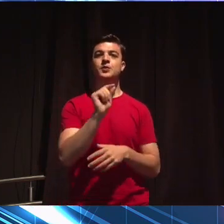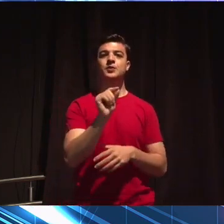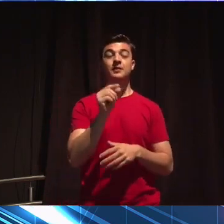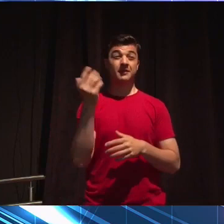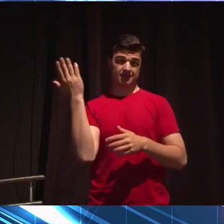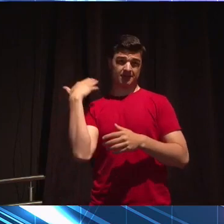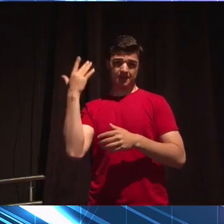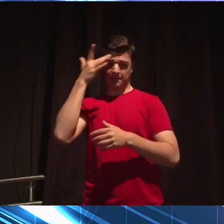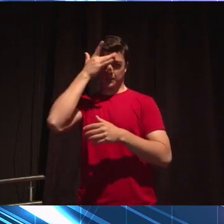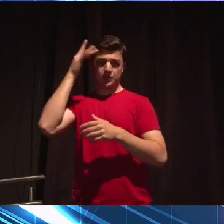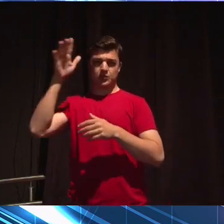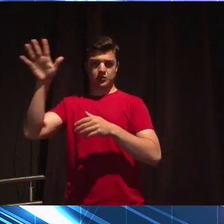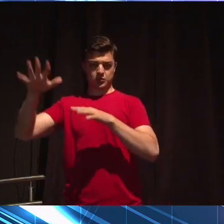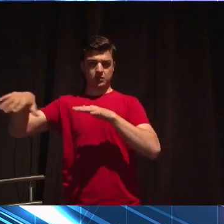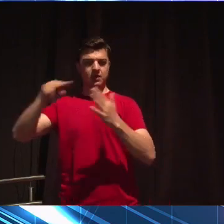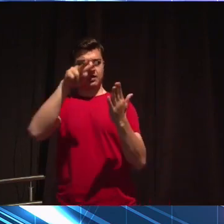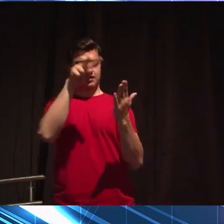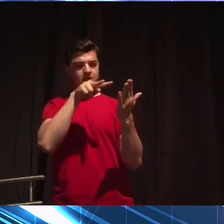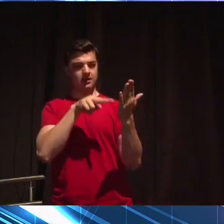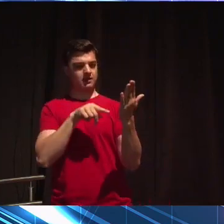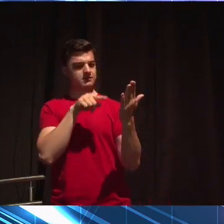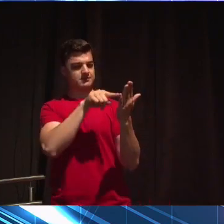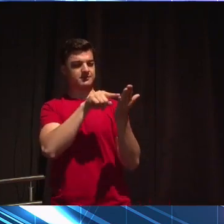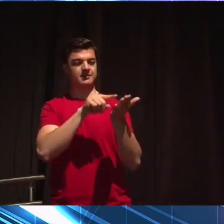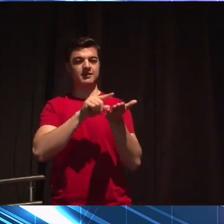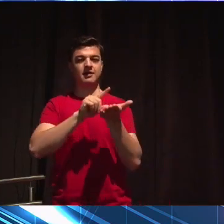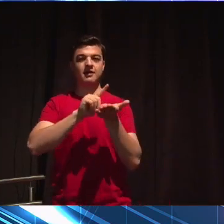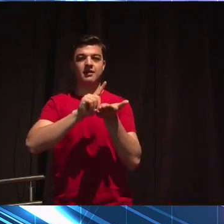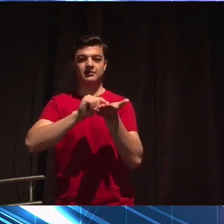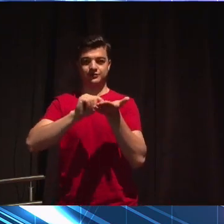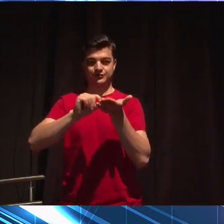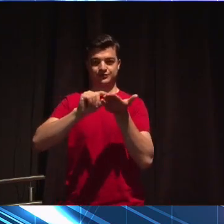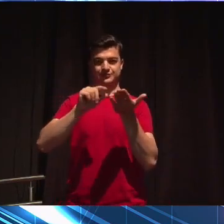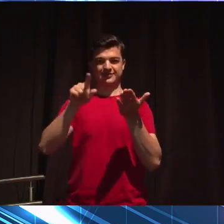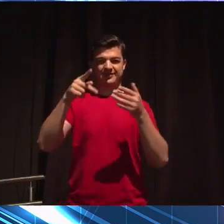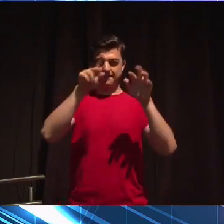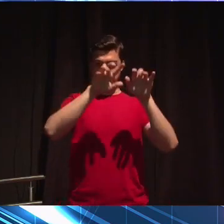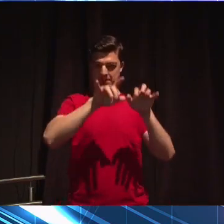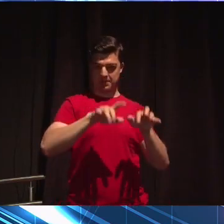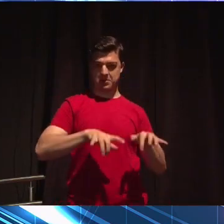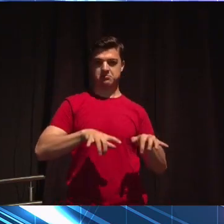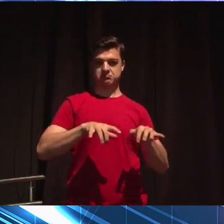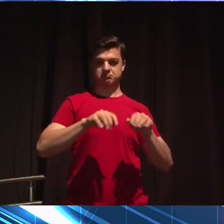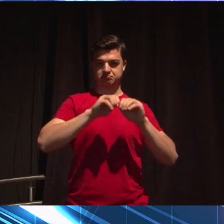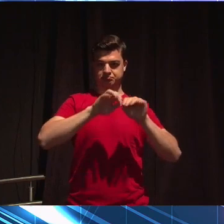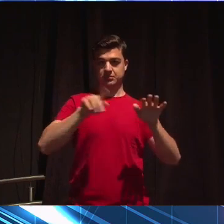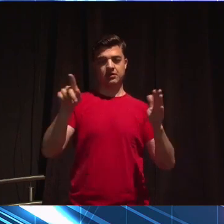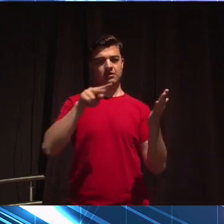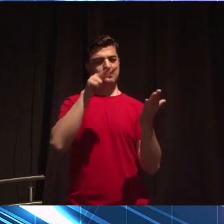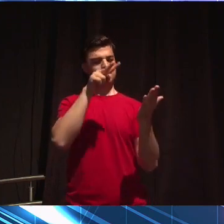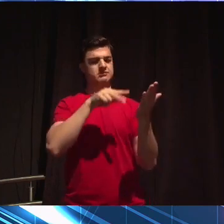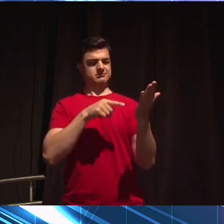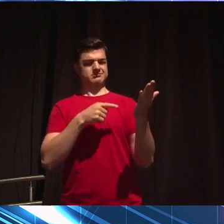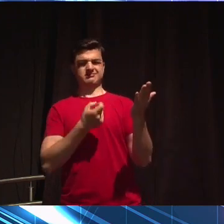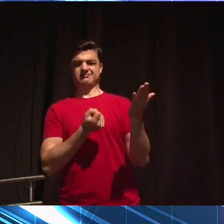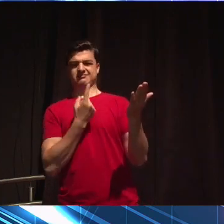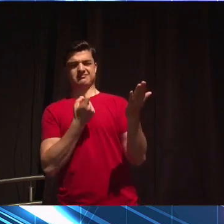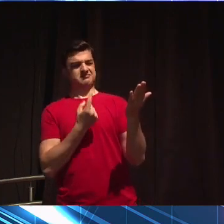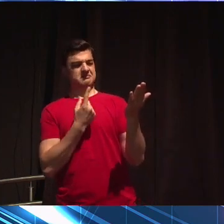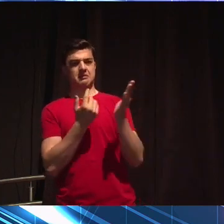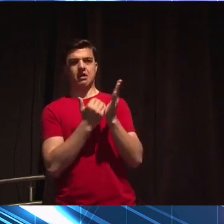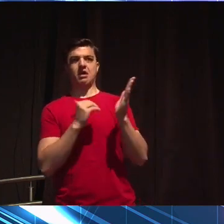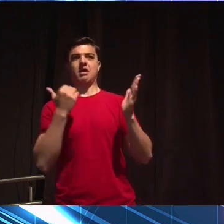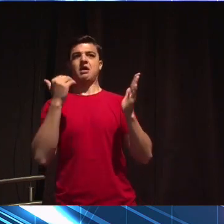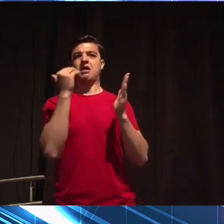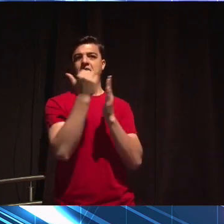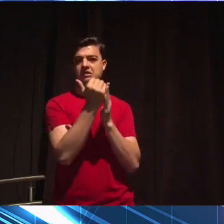como exagerado, mas isso foi antes, só para não destacar, foi antes de Netflix, foi antes de Spotify, foi antes do Apple Music, foi antes de um monte